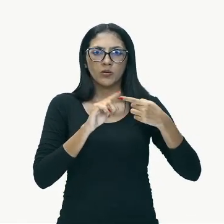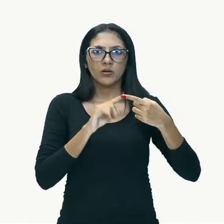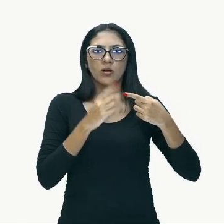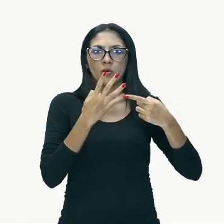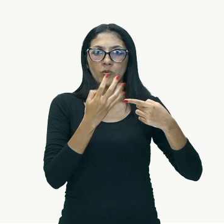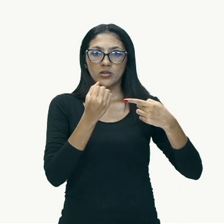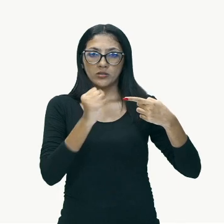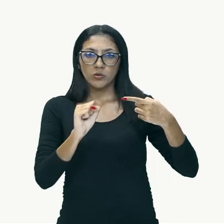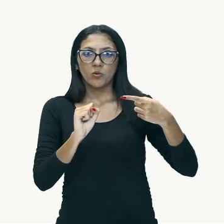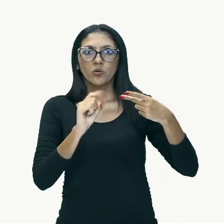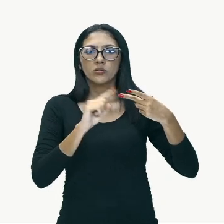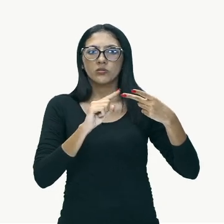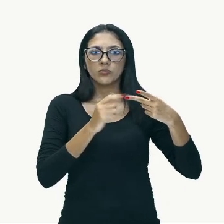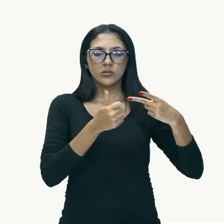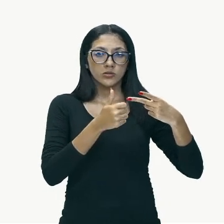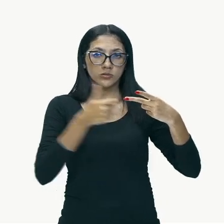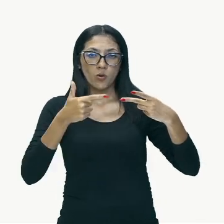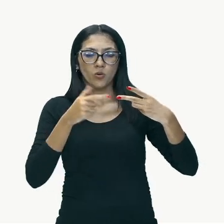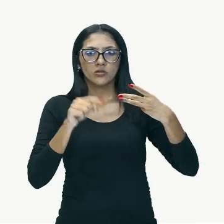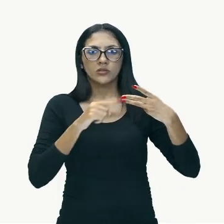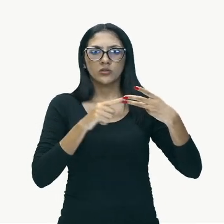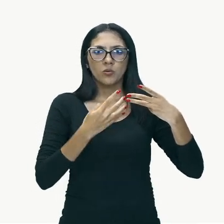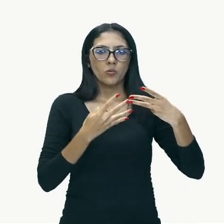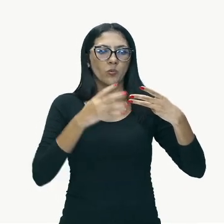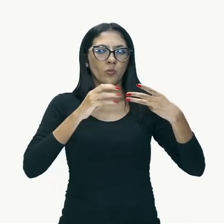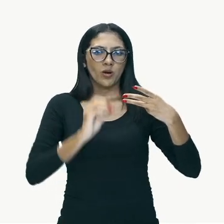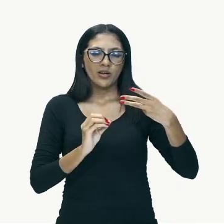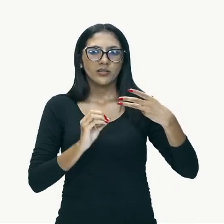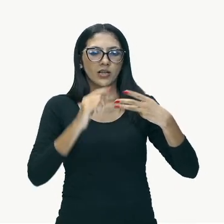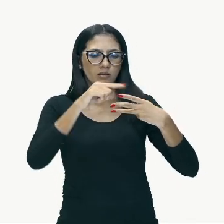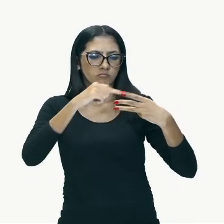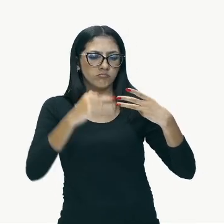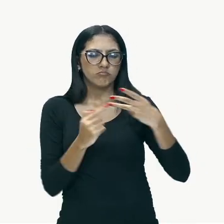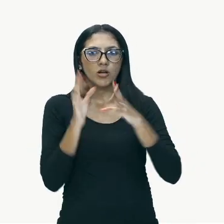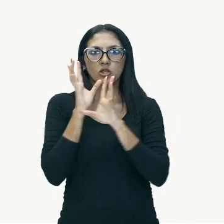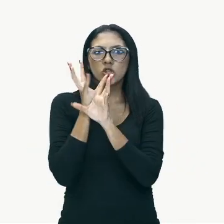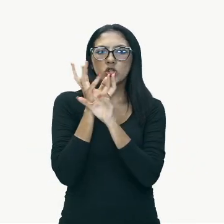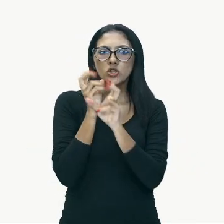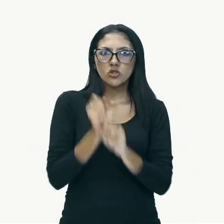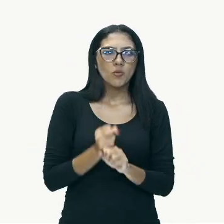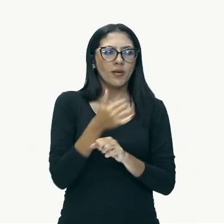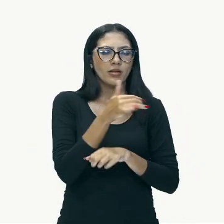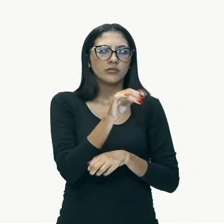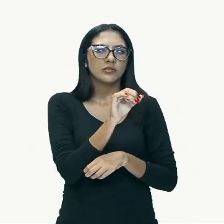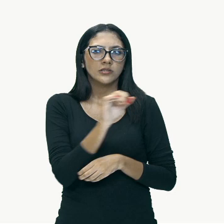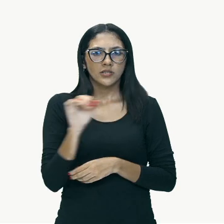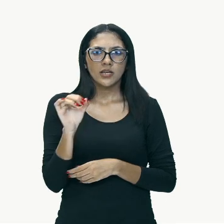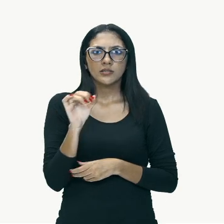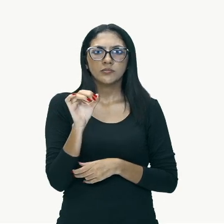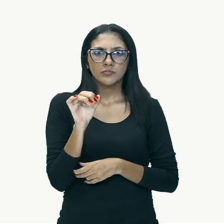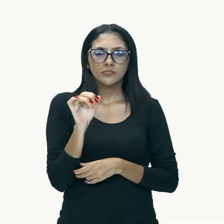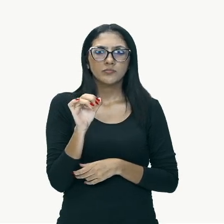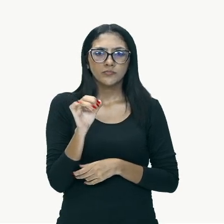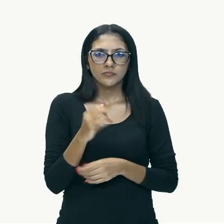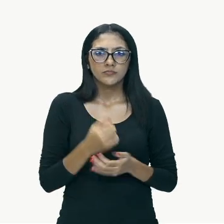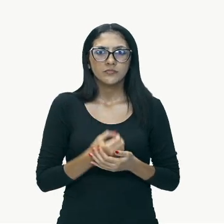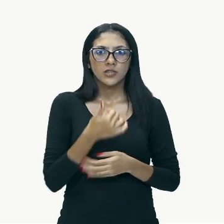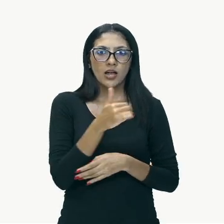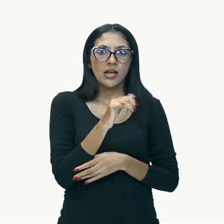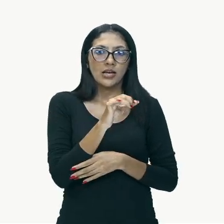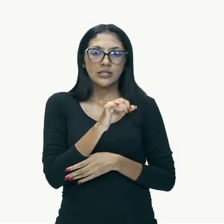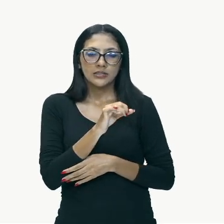40. Somando, eu tenho um total de 100. 100 o quê? 100 gramas por